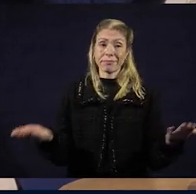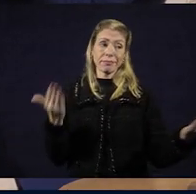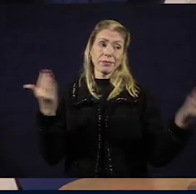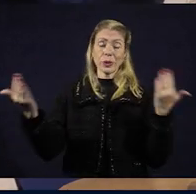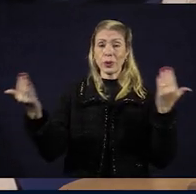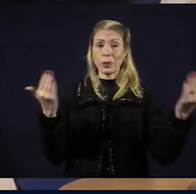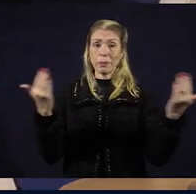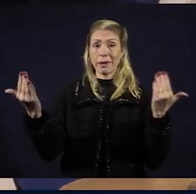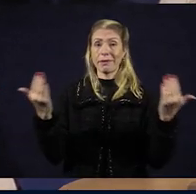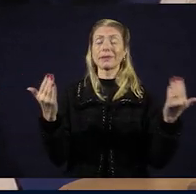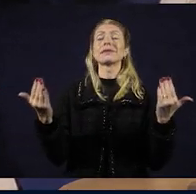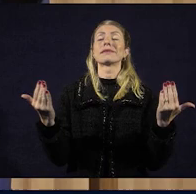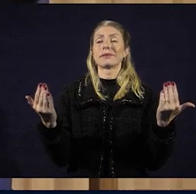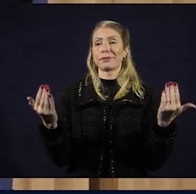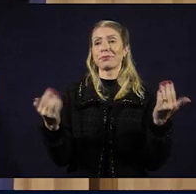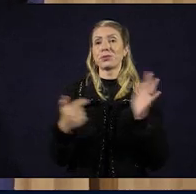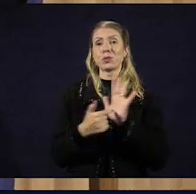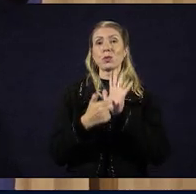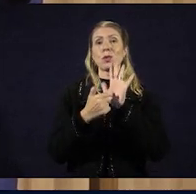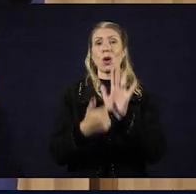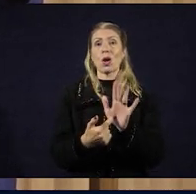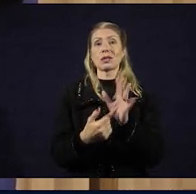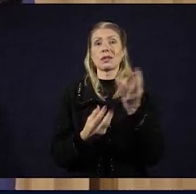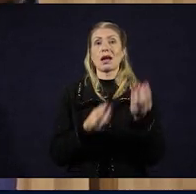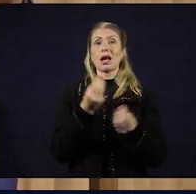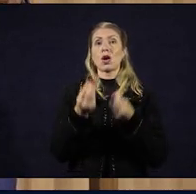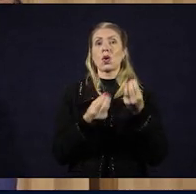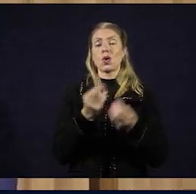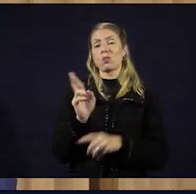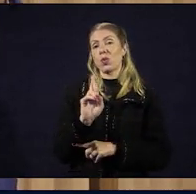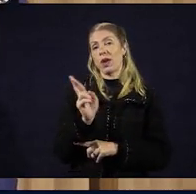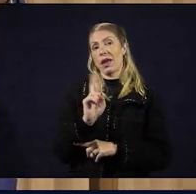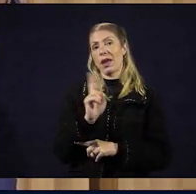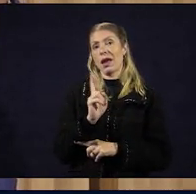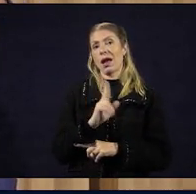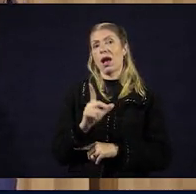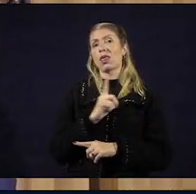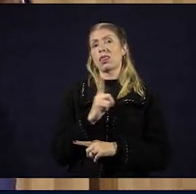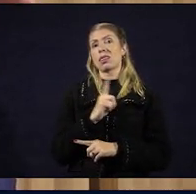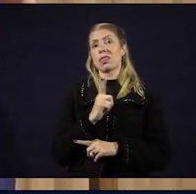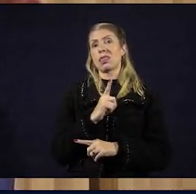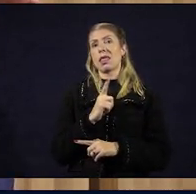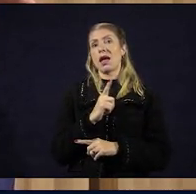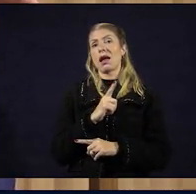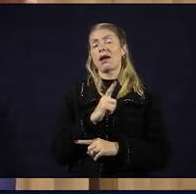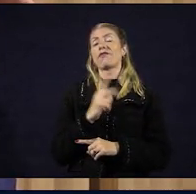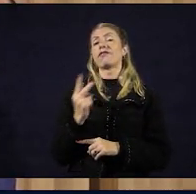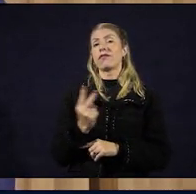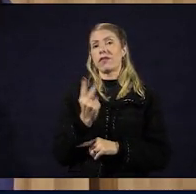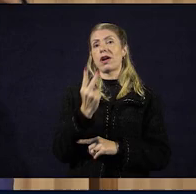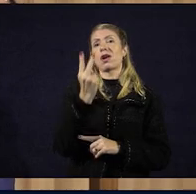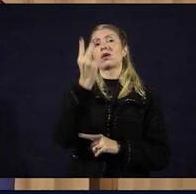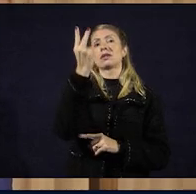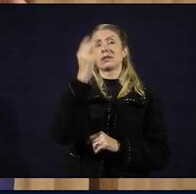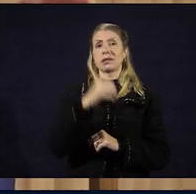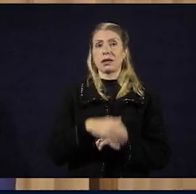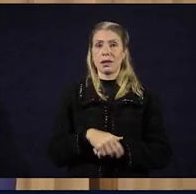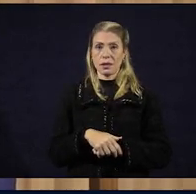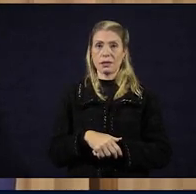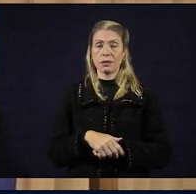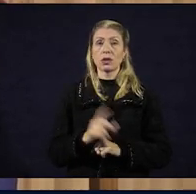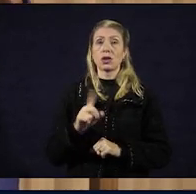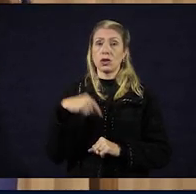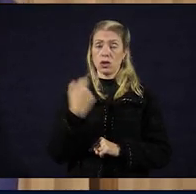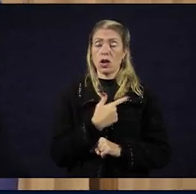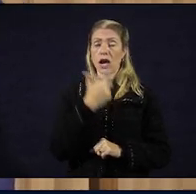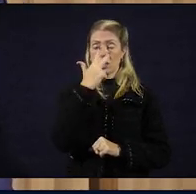isso tudo sugere que o Real seja excessivamente valorizado como a gente julga também